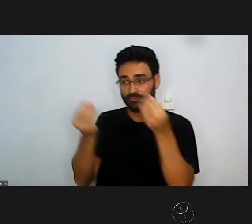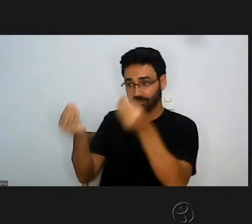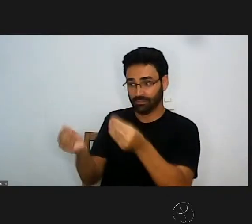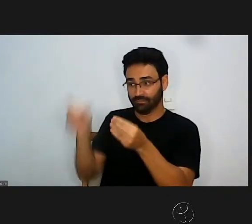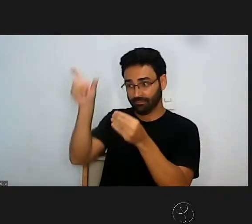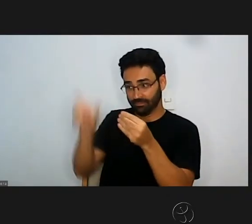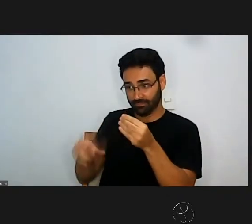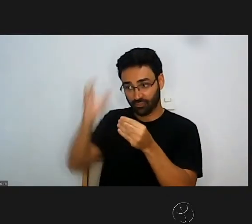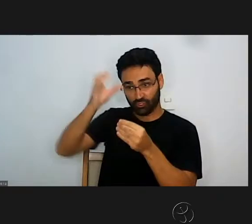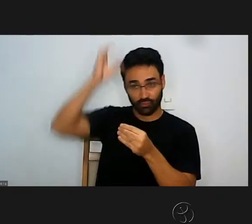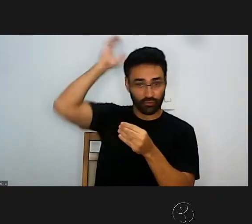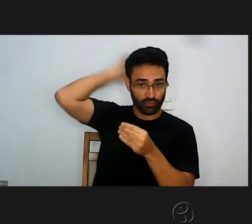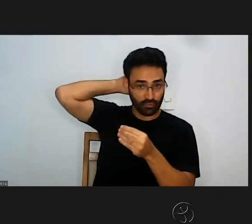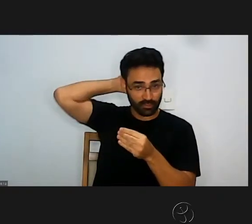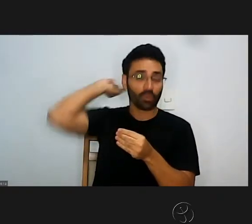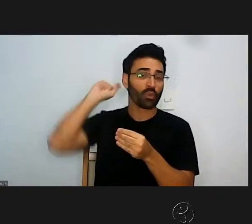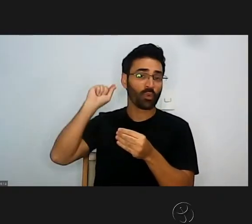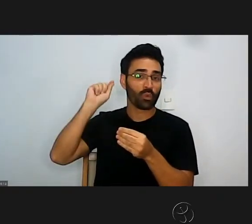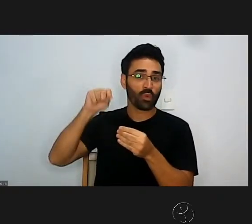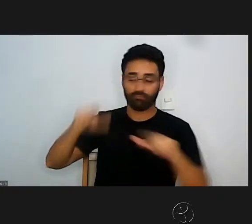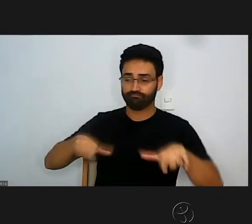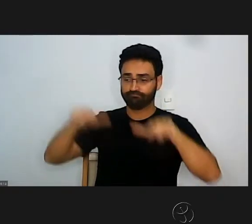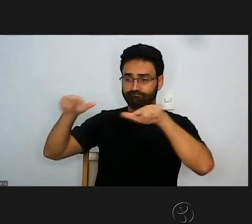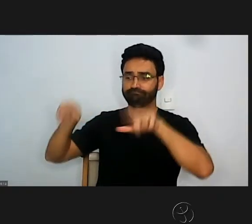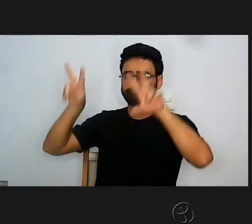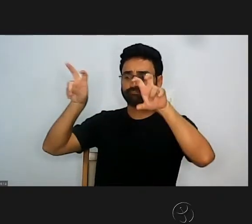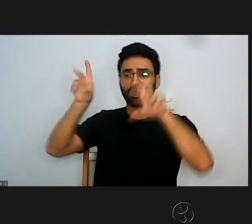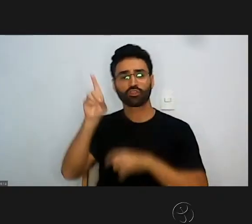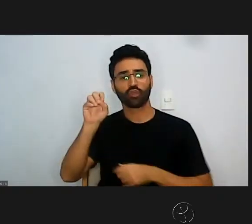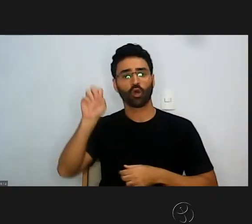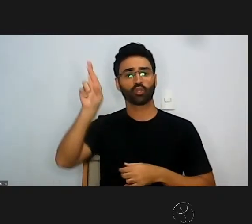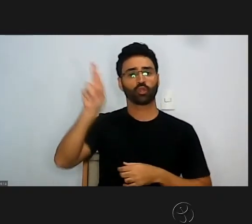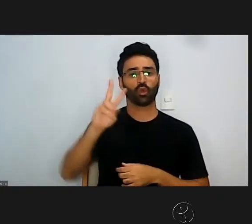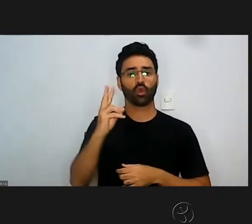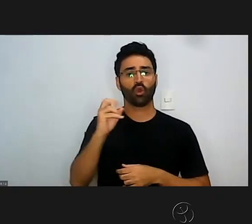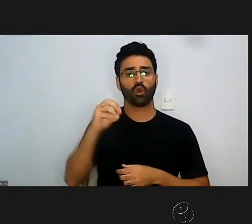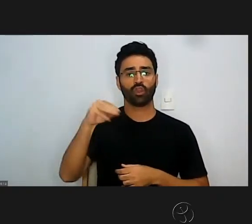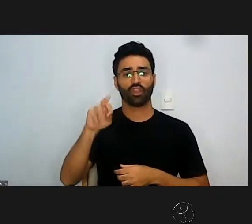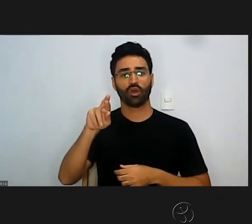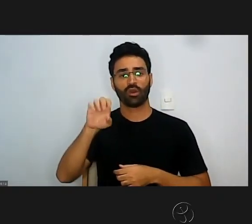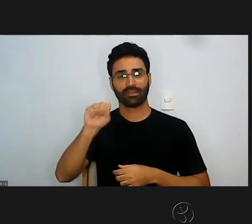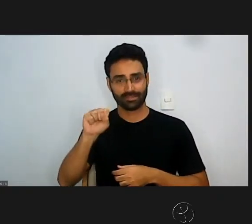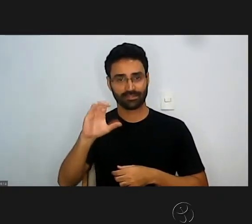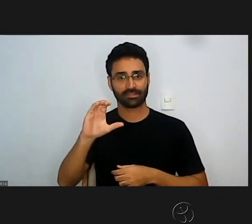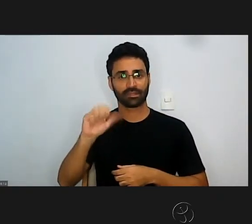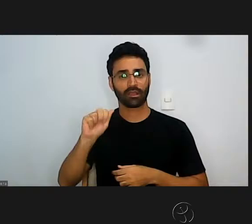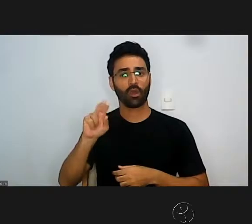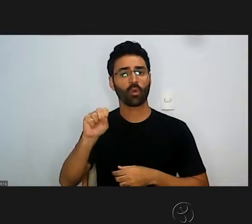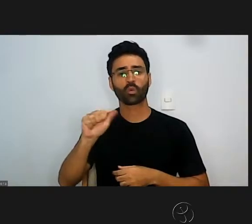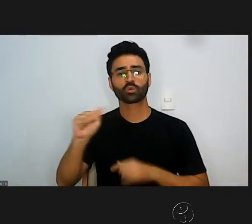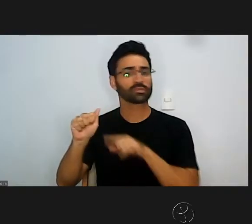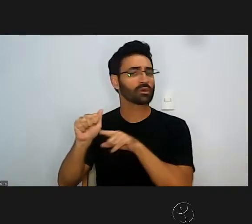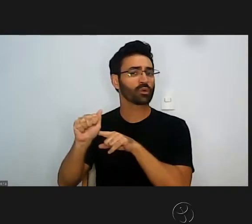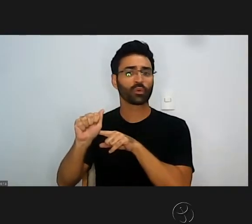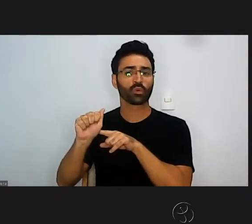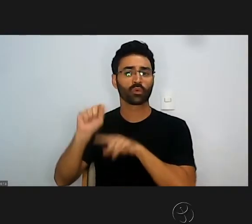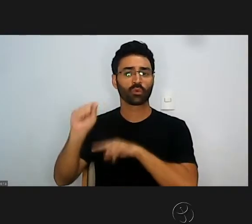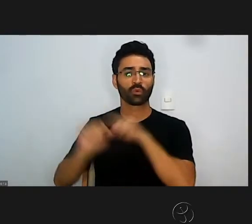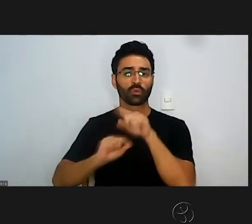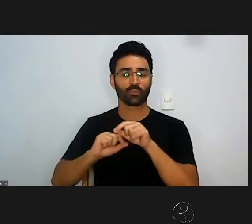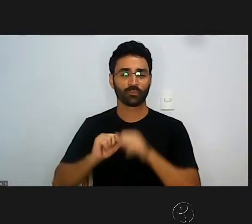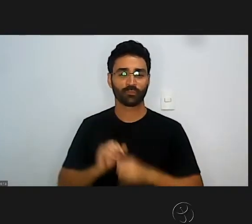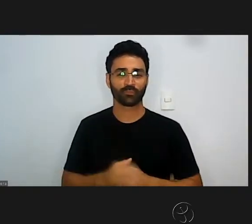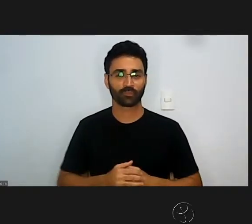Avram Noah Chomsky. O título de doutor honoris causa é concedido... Só um minuto, por